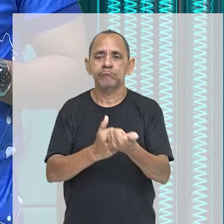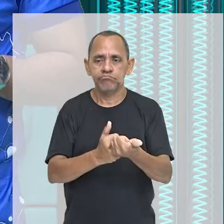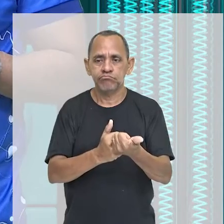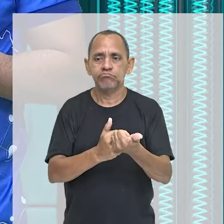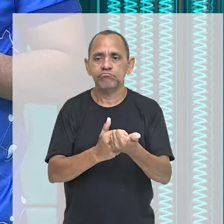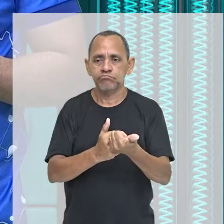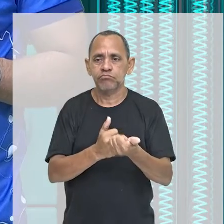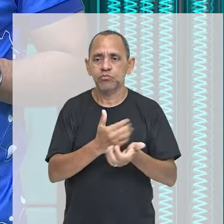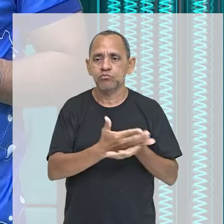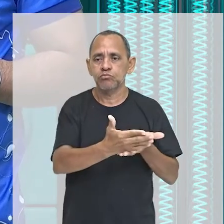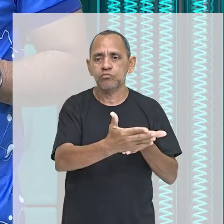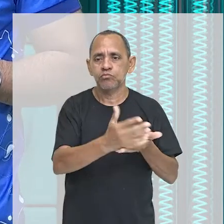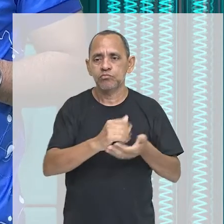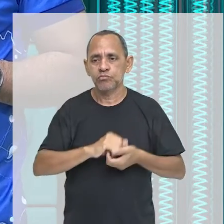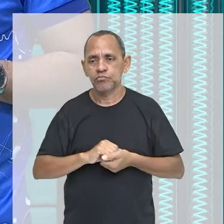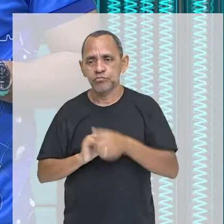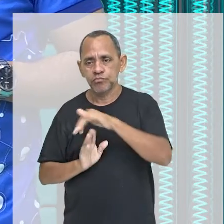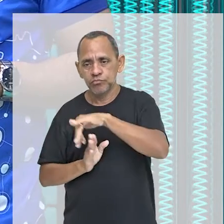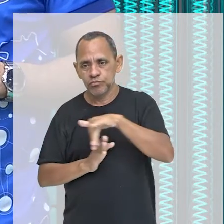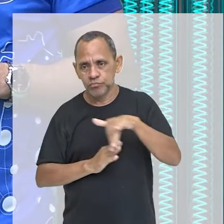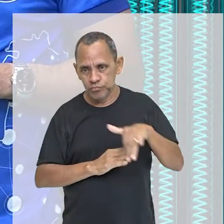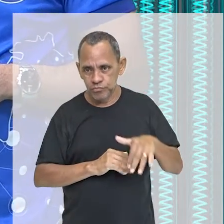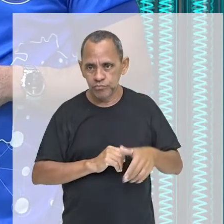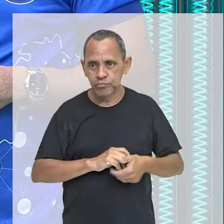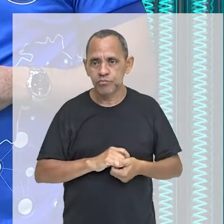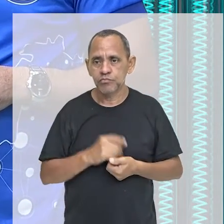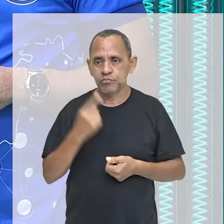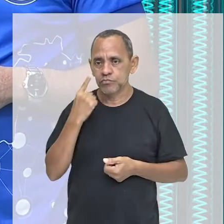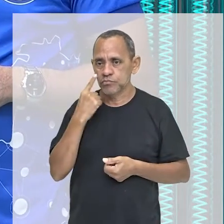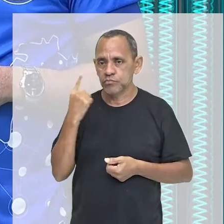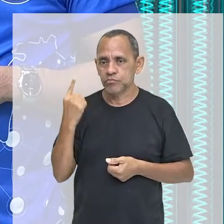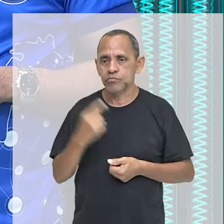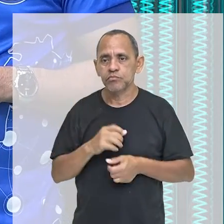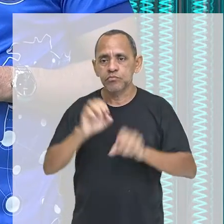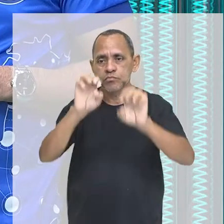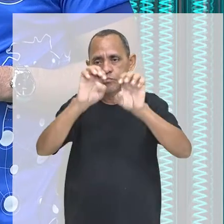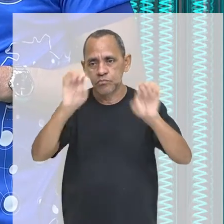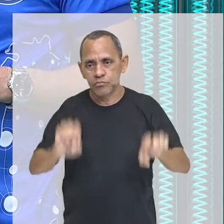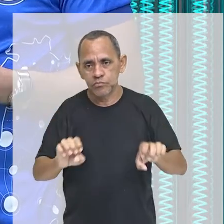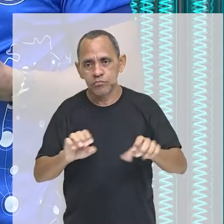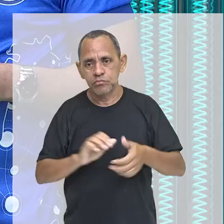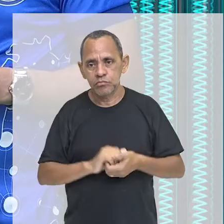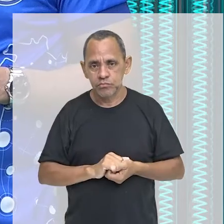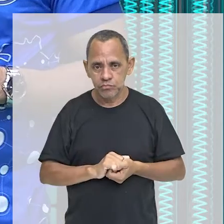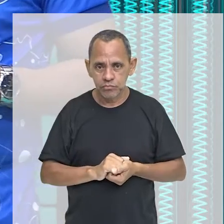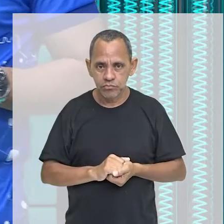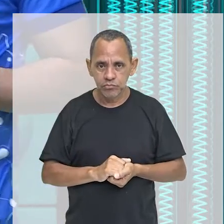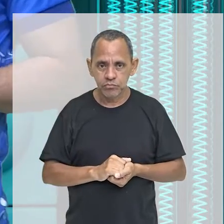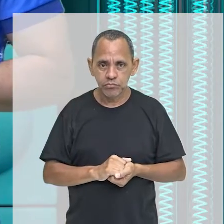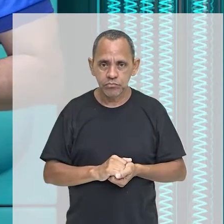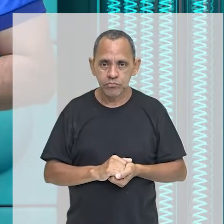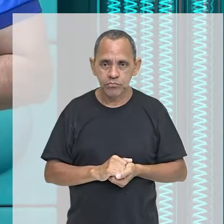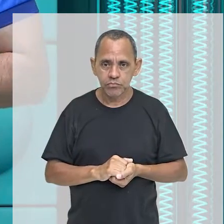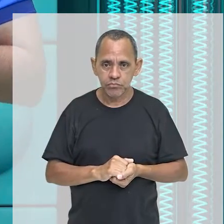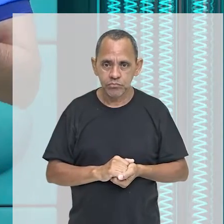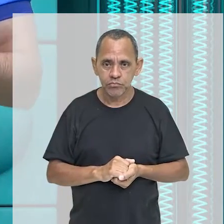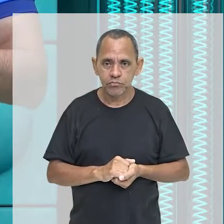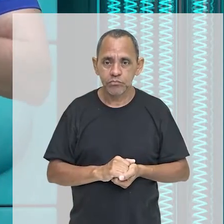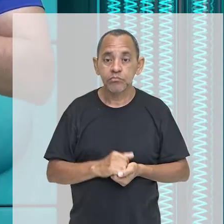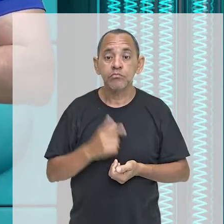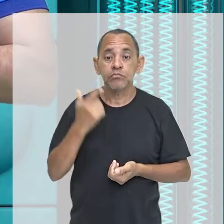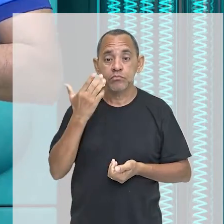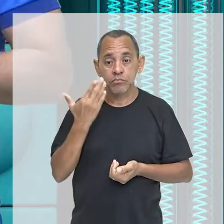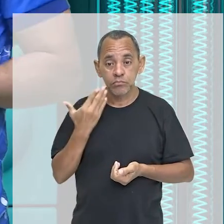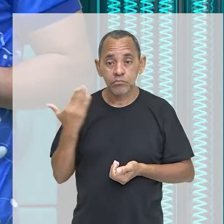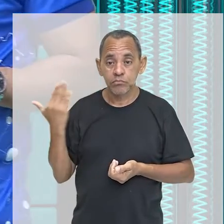caso, os modais são auxiliares, é eles que vão começar a pergunta. Olha só a estrutura, modal verb, plus ou mais, subject, que é o sujeito de quem